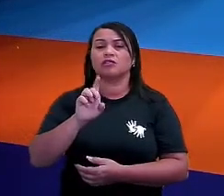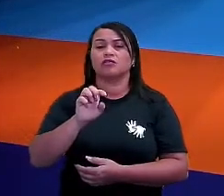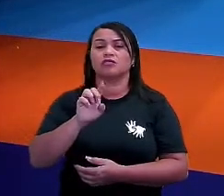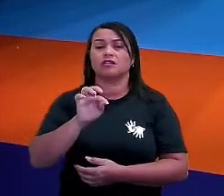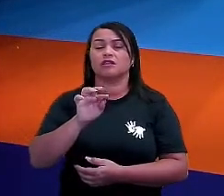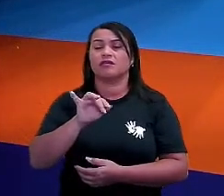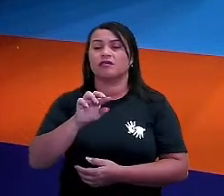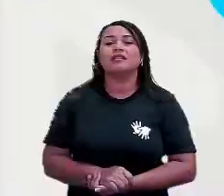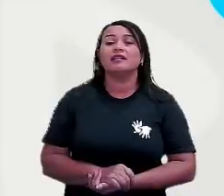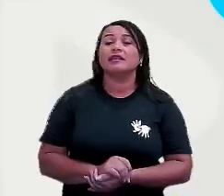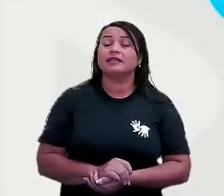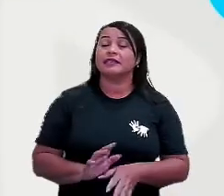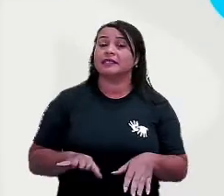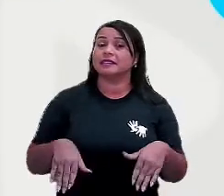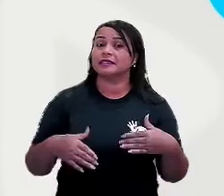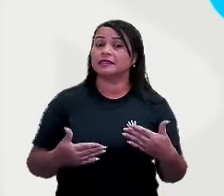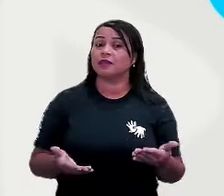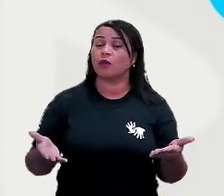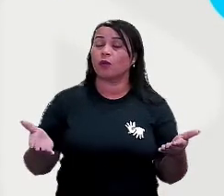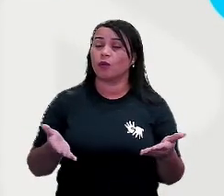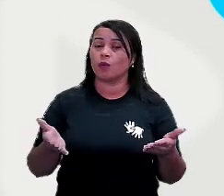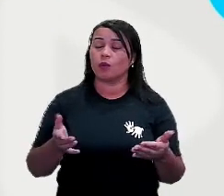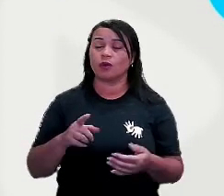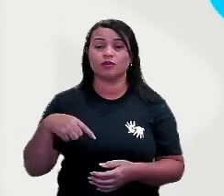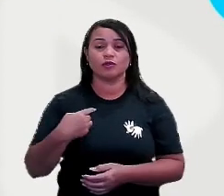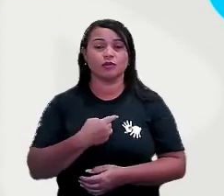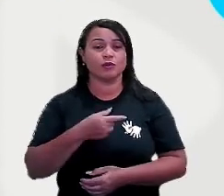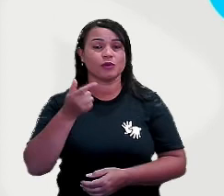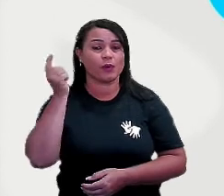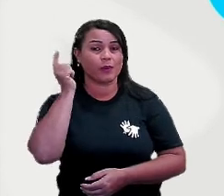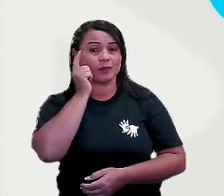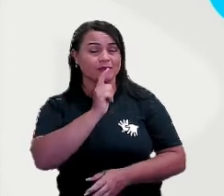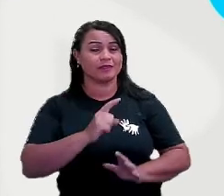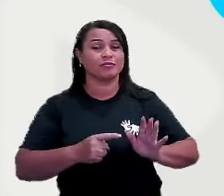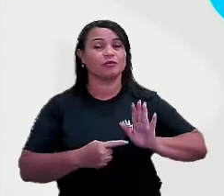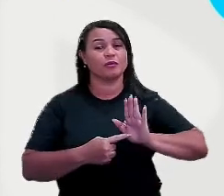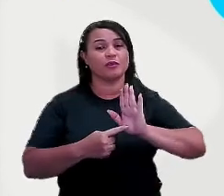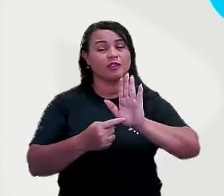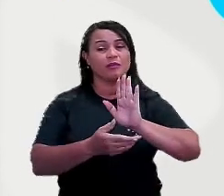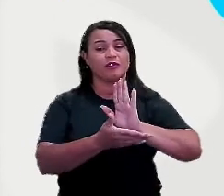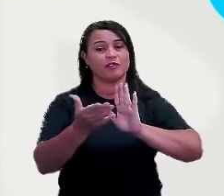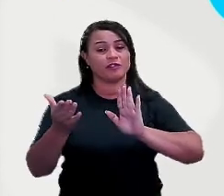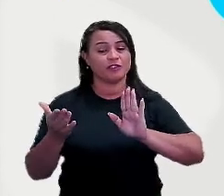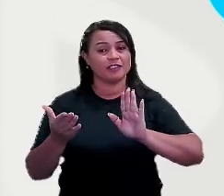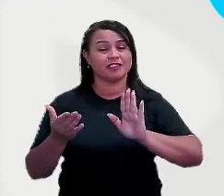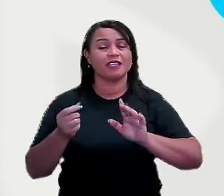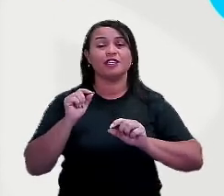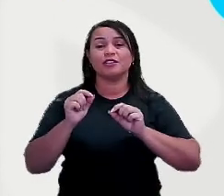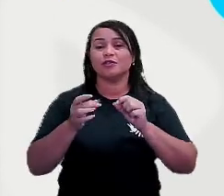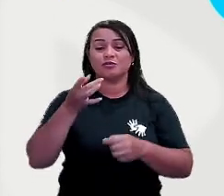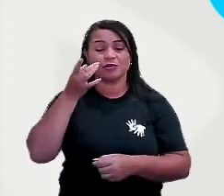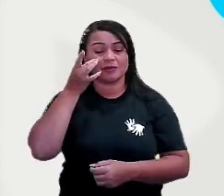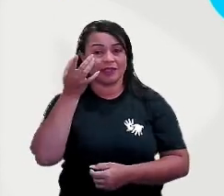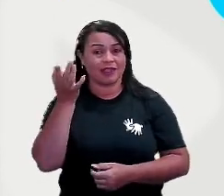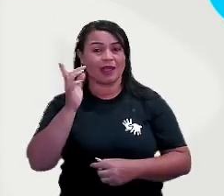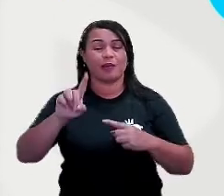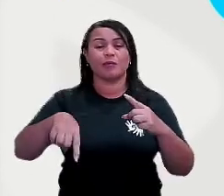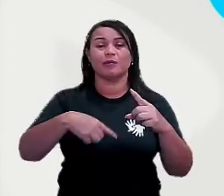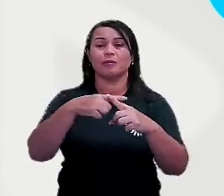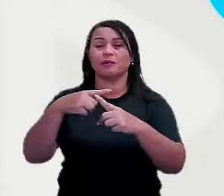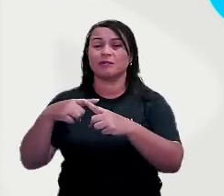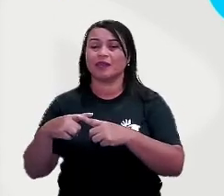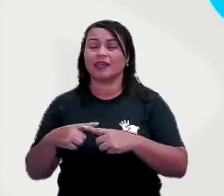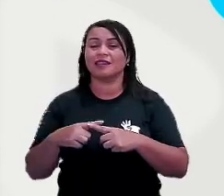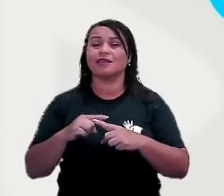Beleza? Tranquilo? Então, hoje nós conseguimos trabalhar, né, vivenciar a multiplicação entre